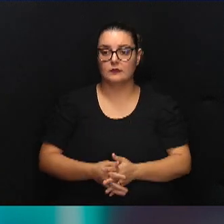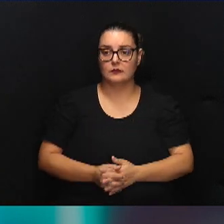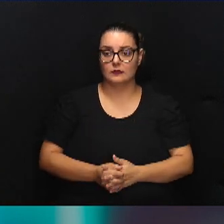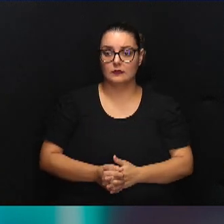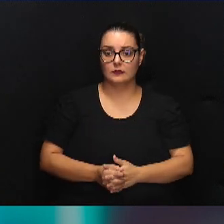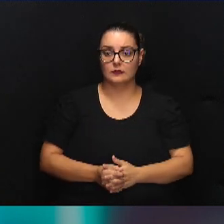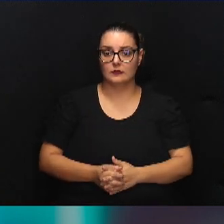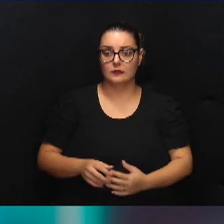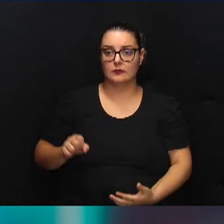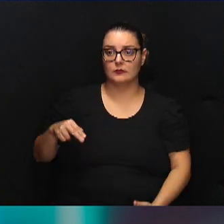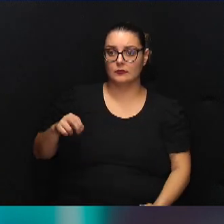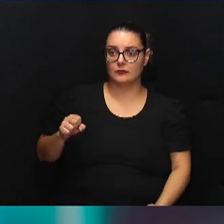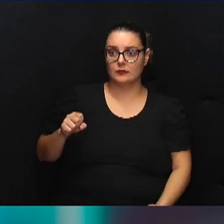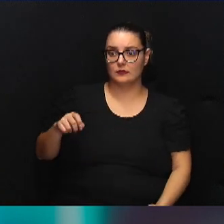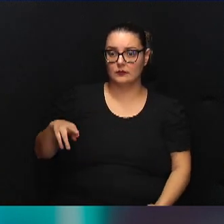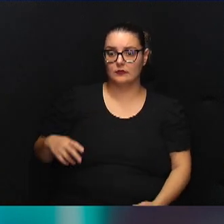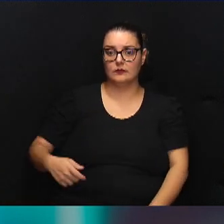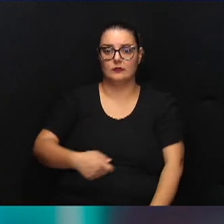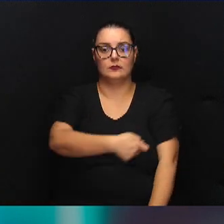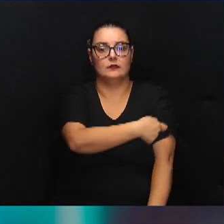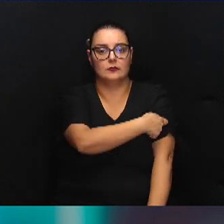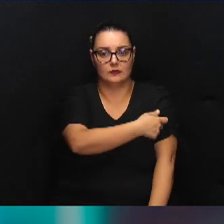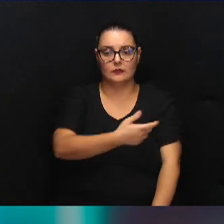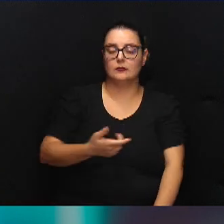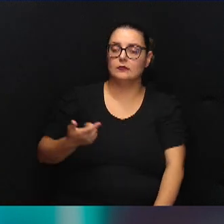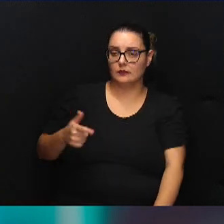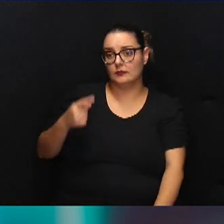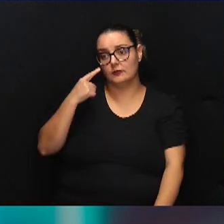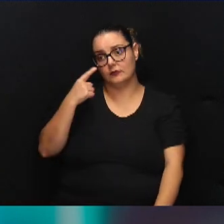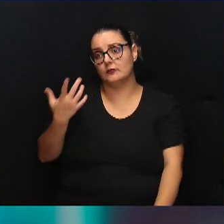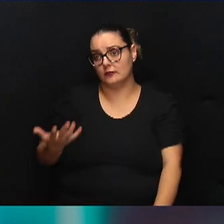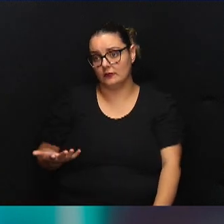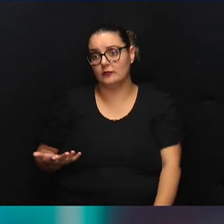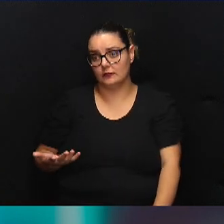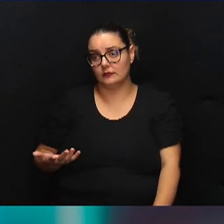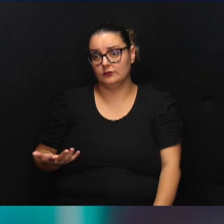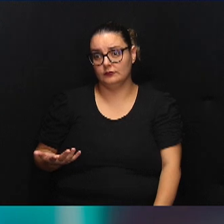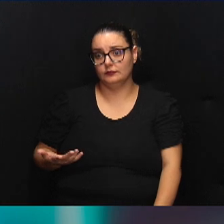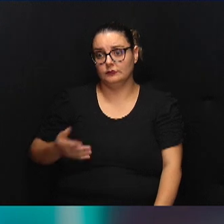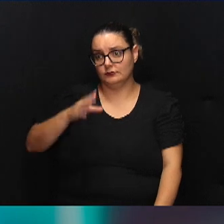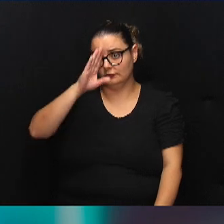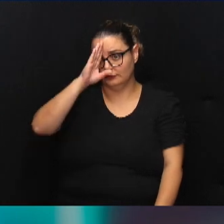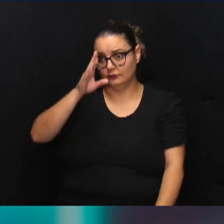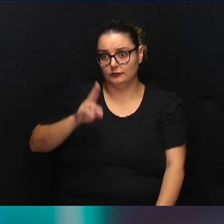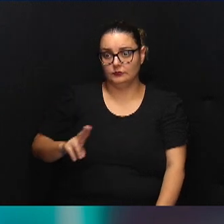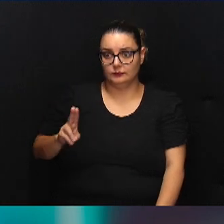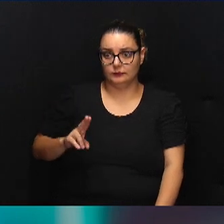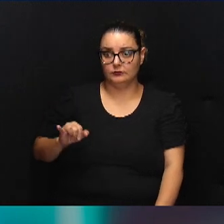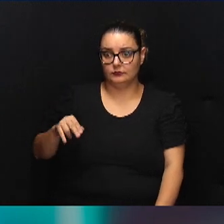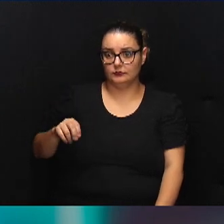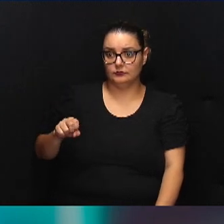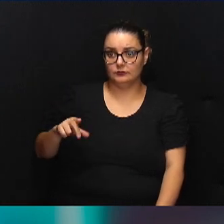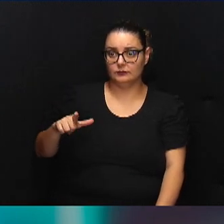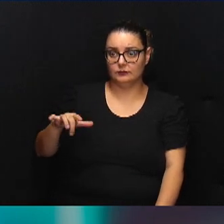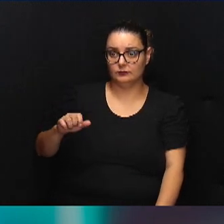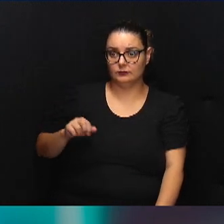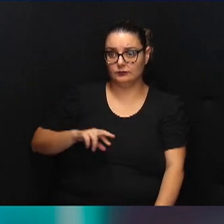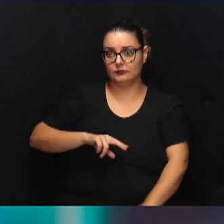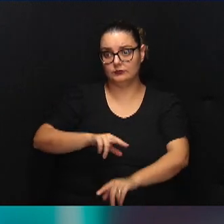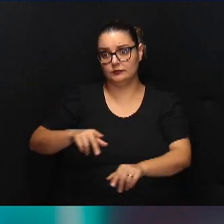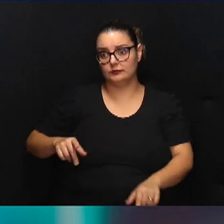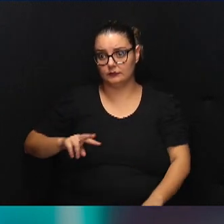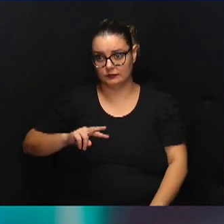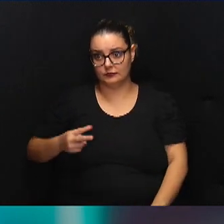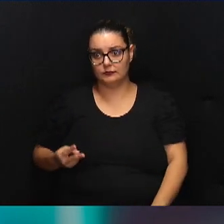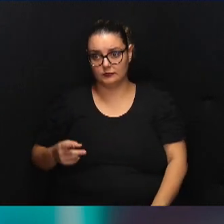sensor contínuo, que seria o ideal, mas principalmente para quem usa insulina tantas vezes ao dia, mas que a